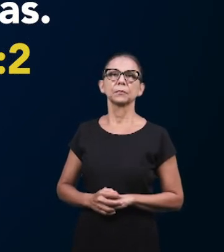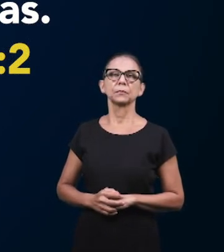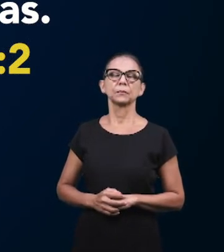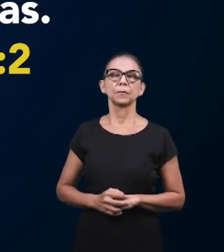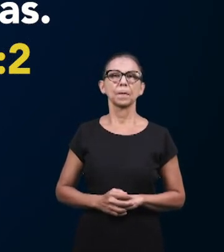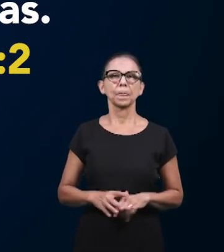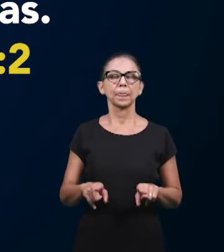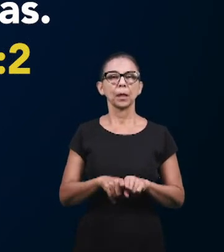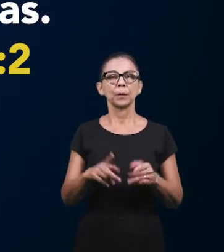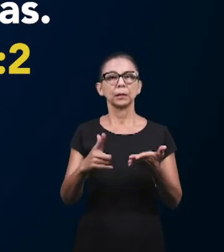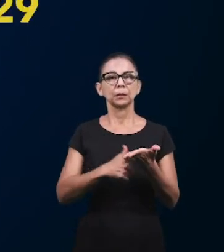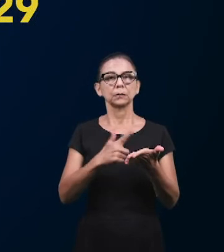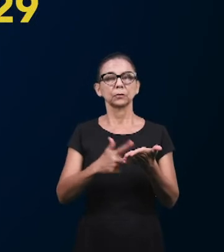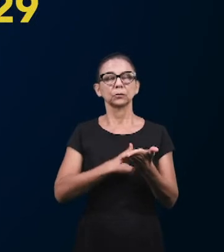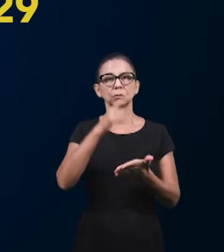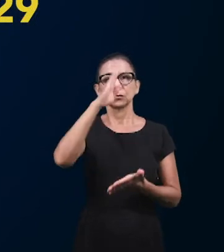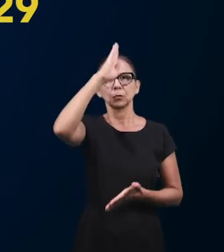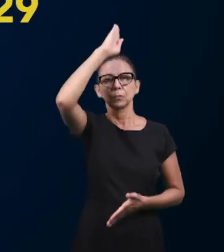em Romanos,